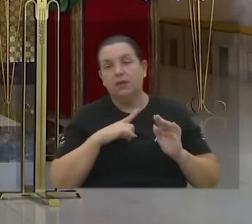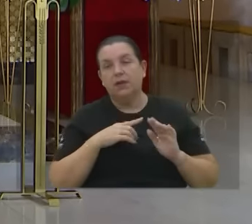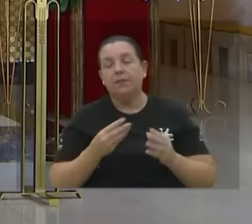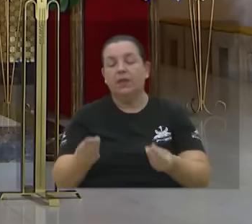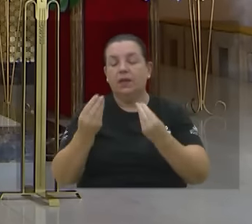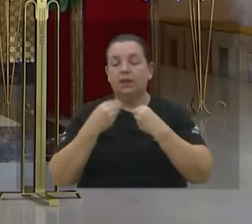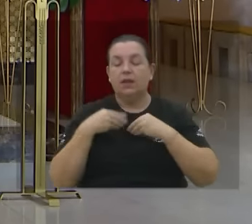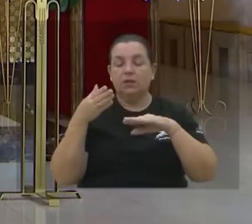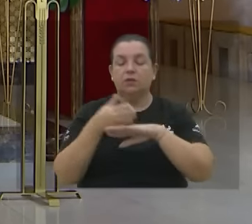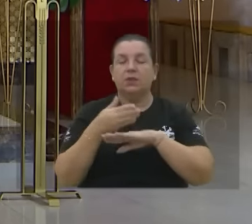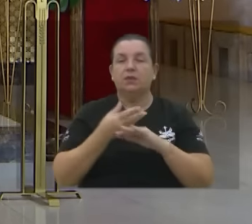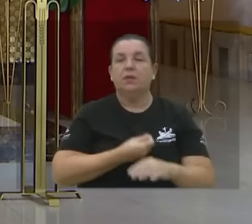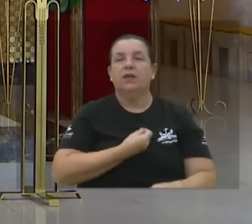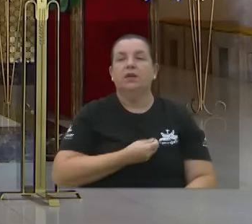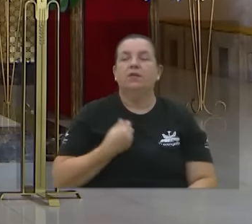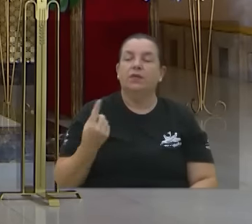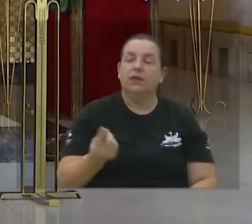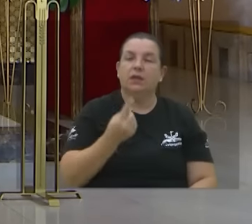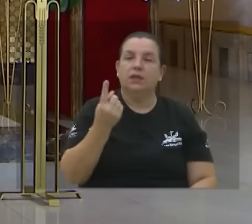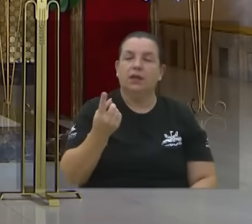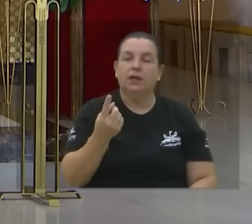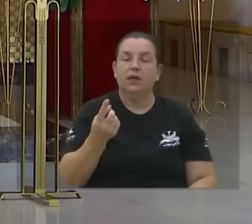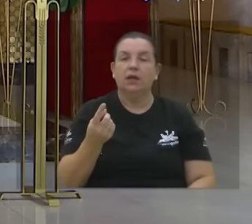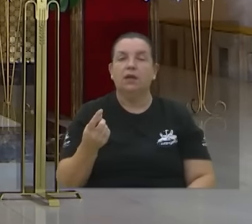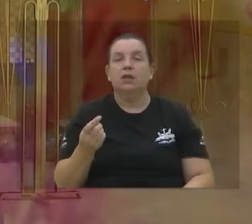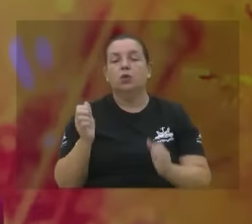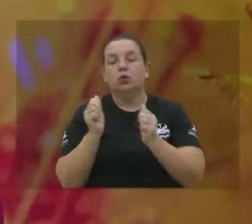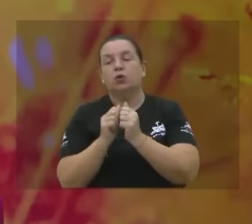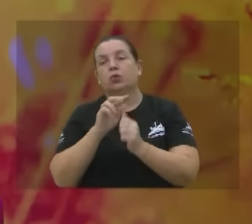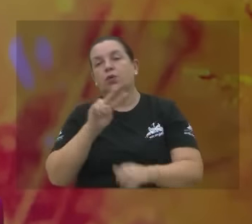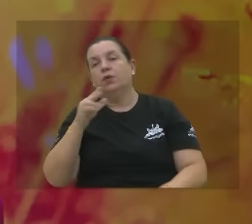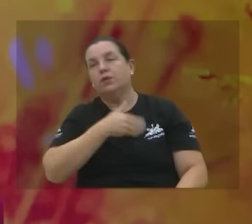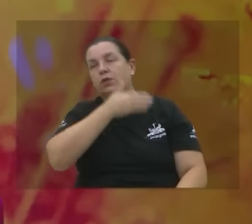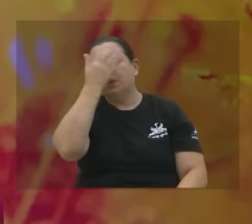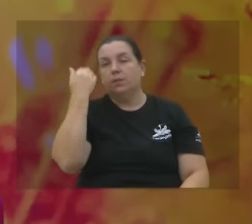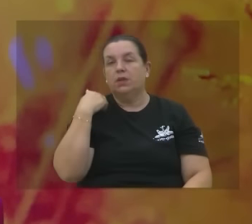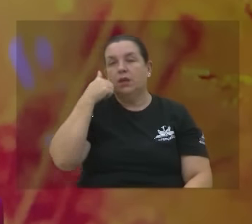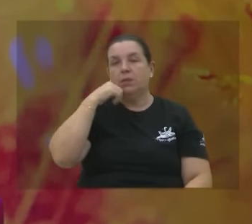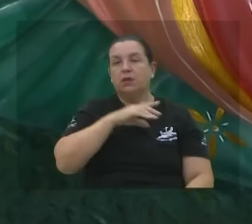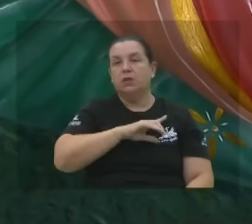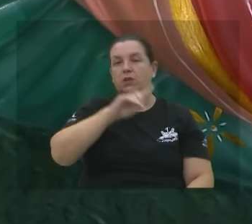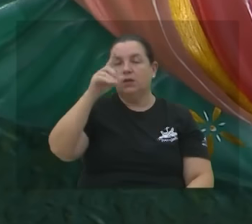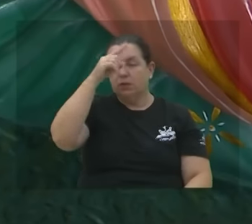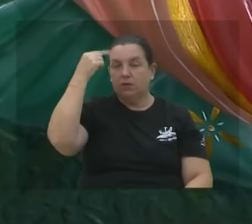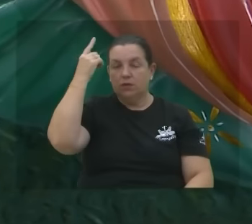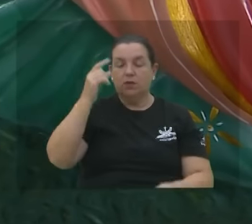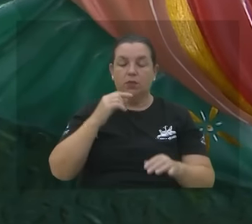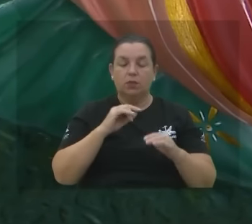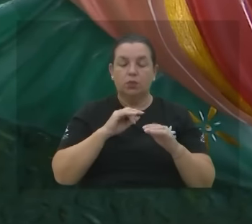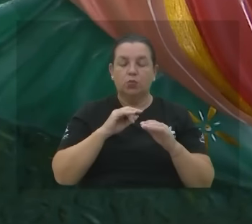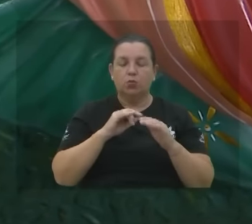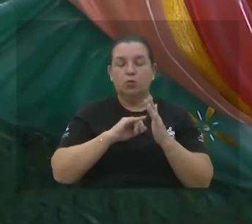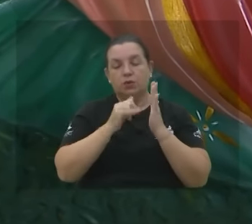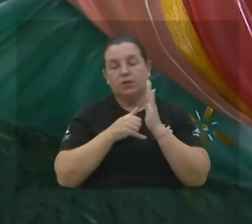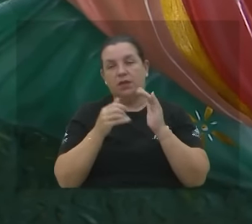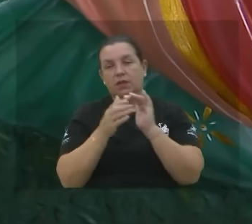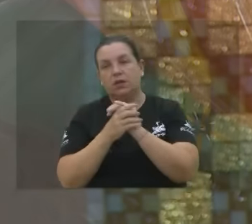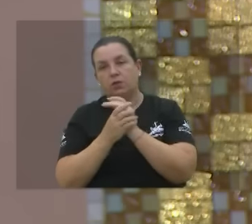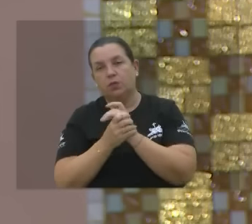e dai-nos participar da vida eterna. Com a Virgem Maria, Mãe de Deus, São José, seu esposo, os